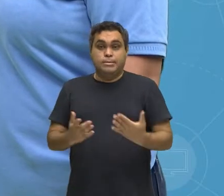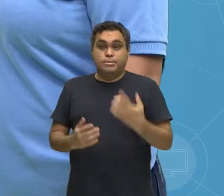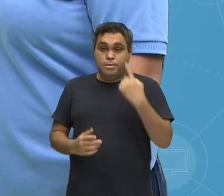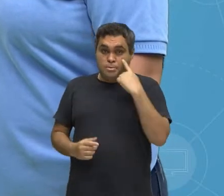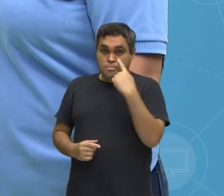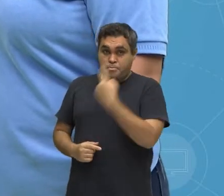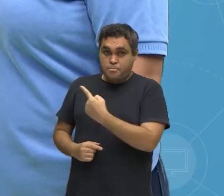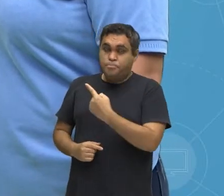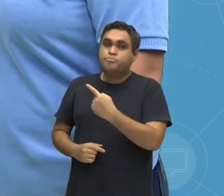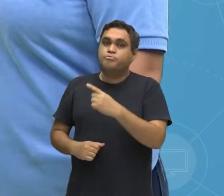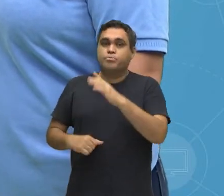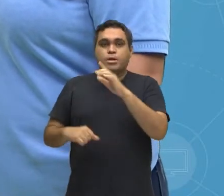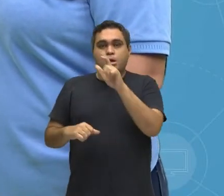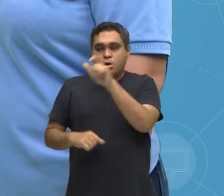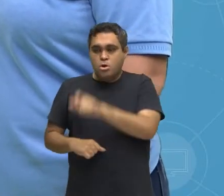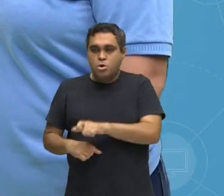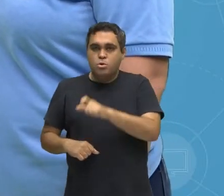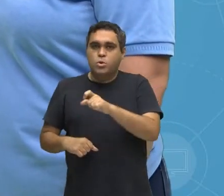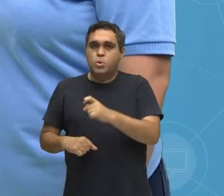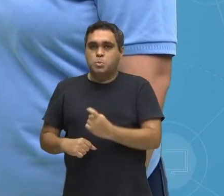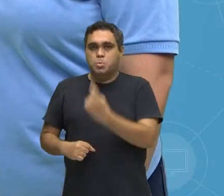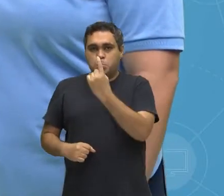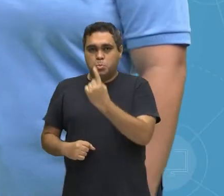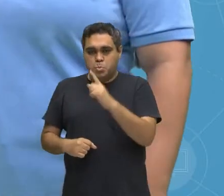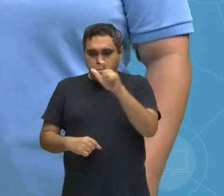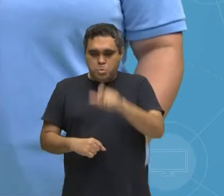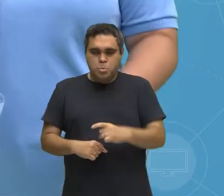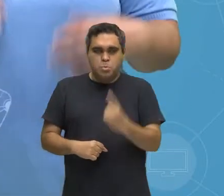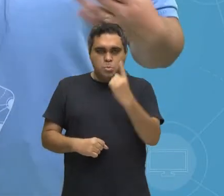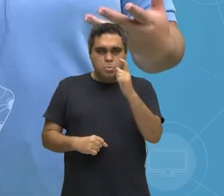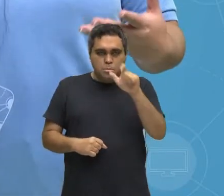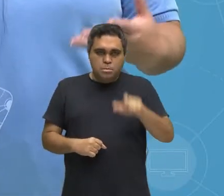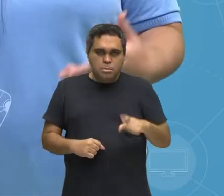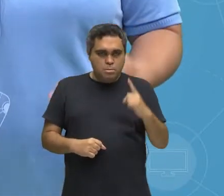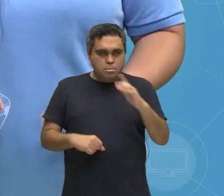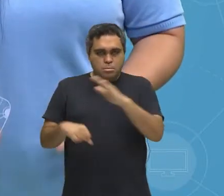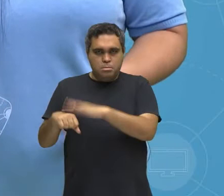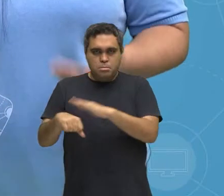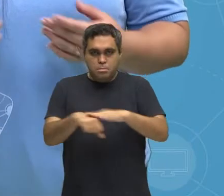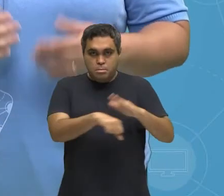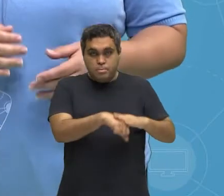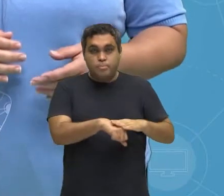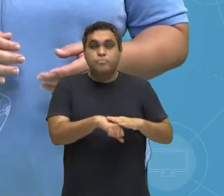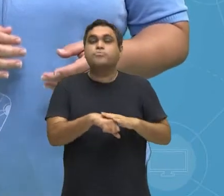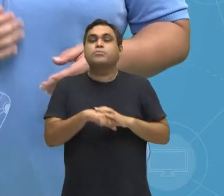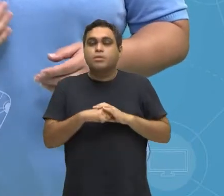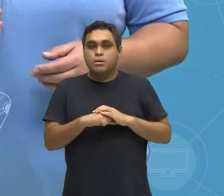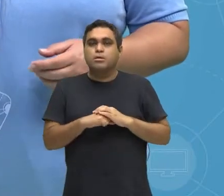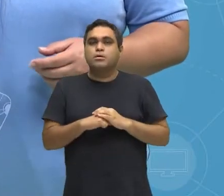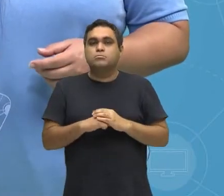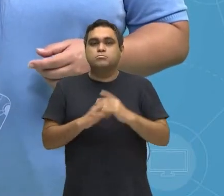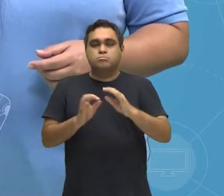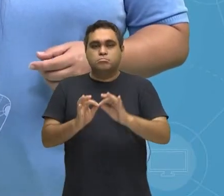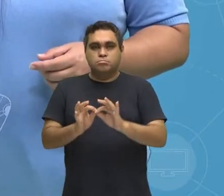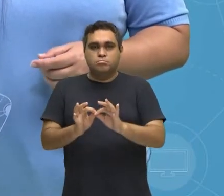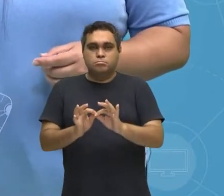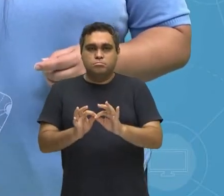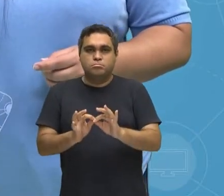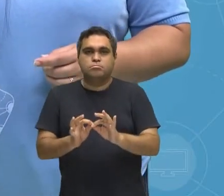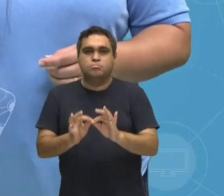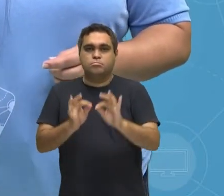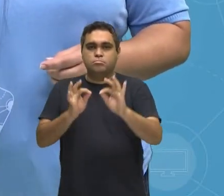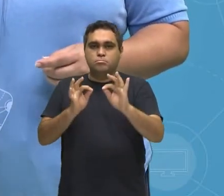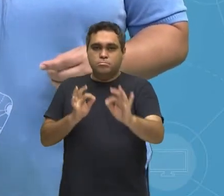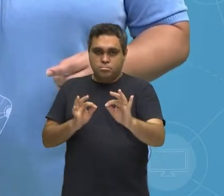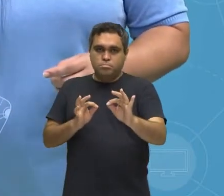um esporte individual. Na competição o atleta se posiciona a 20 ou 30 centímetros